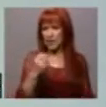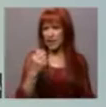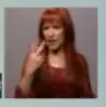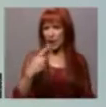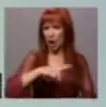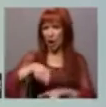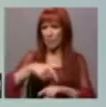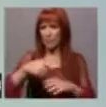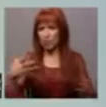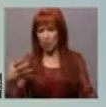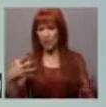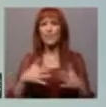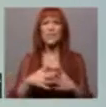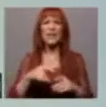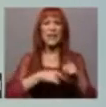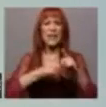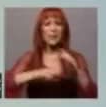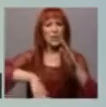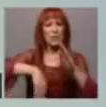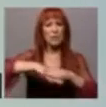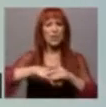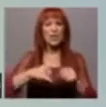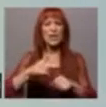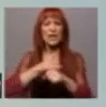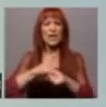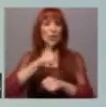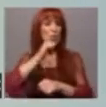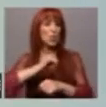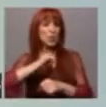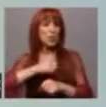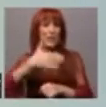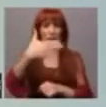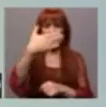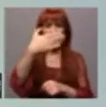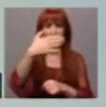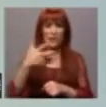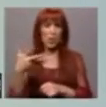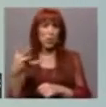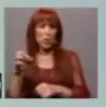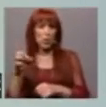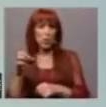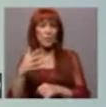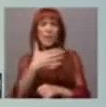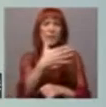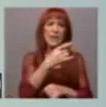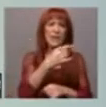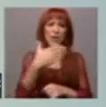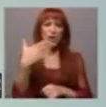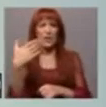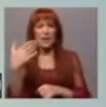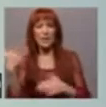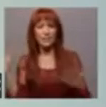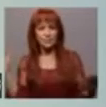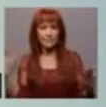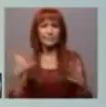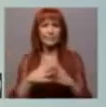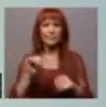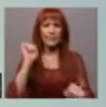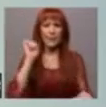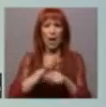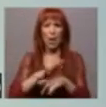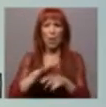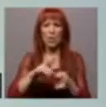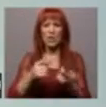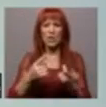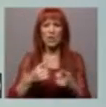hora. A temperatura máxima nas ilhas dos Açores são de 16 ou 17 graus. As ondas, que